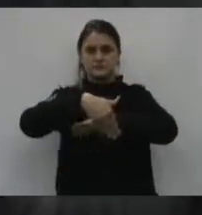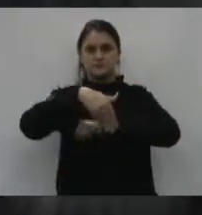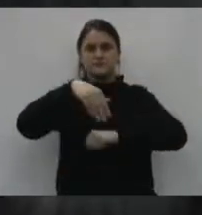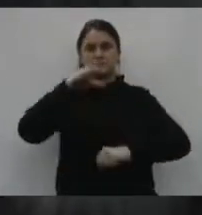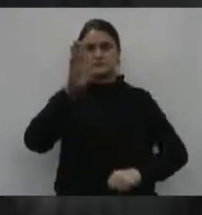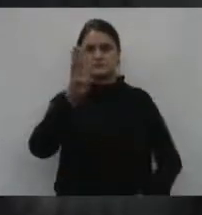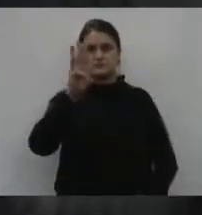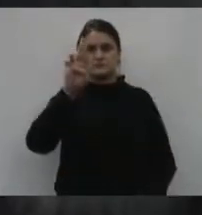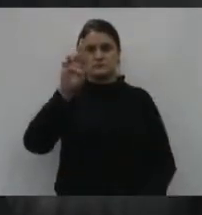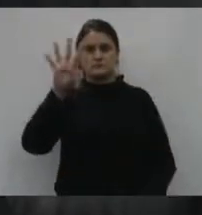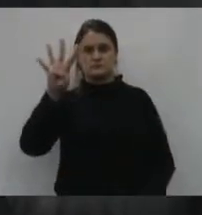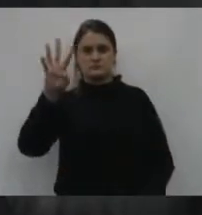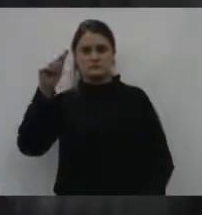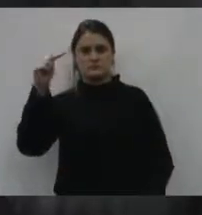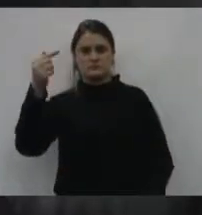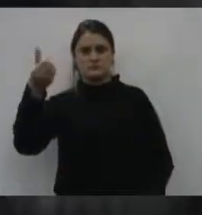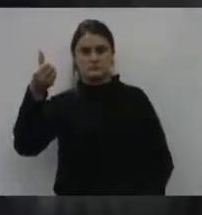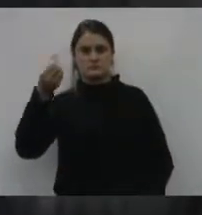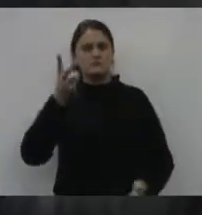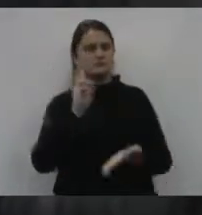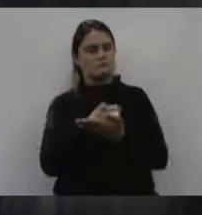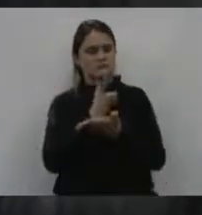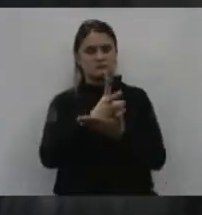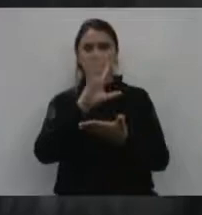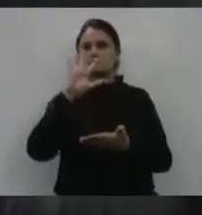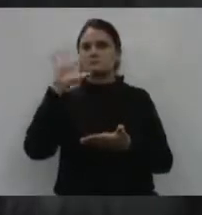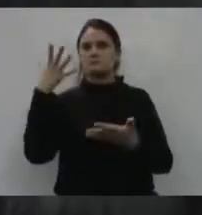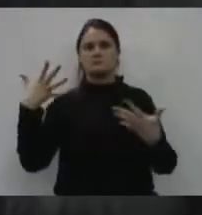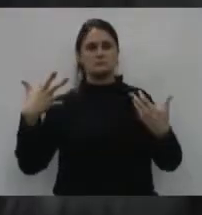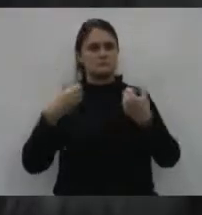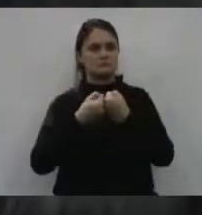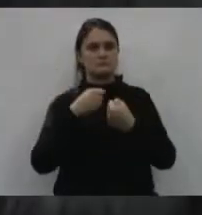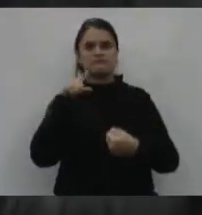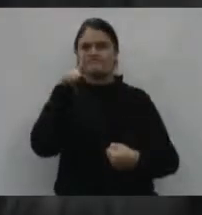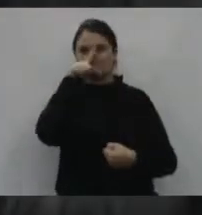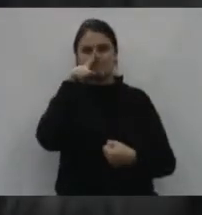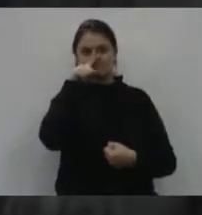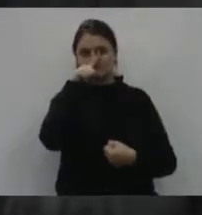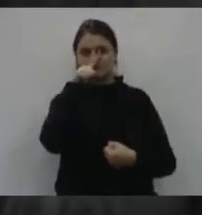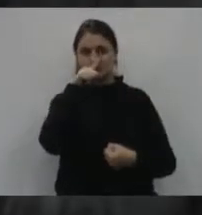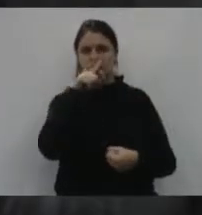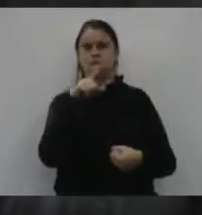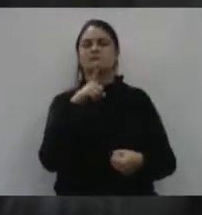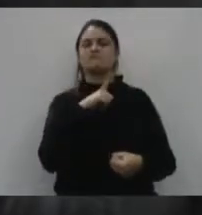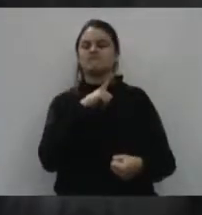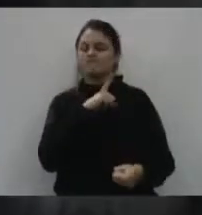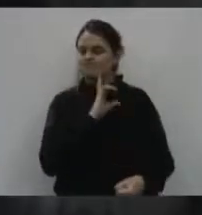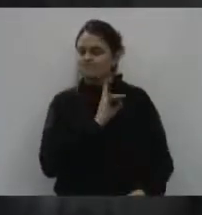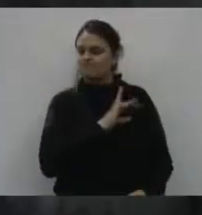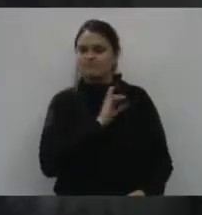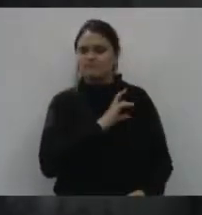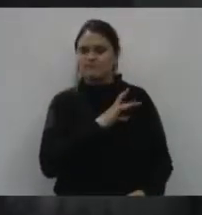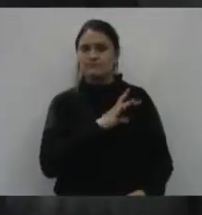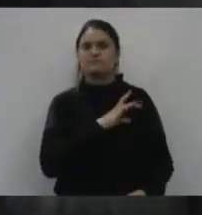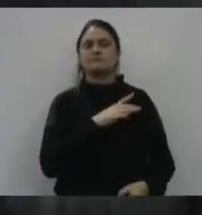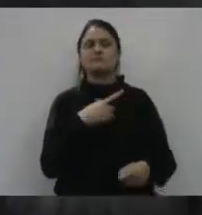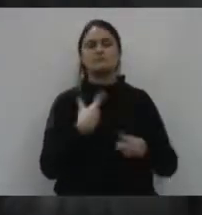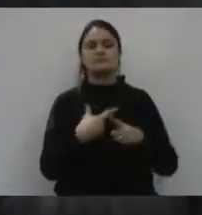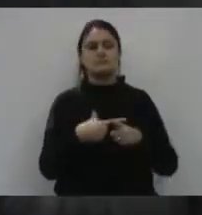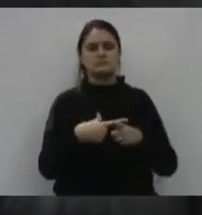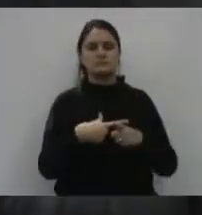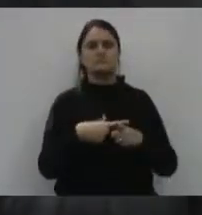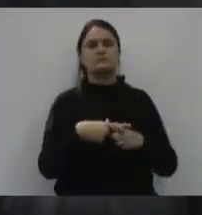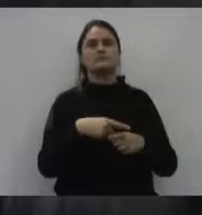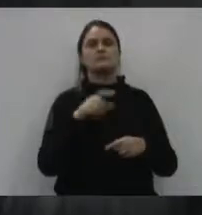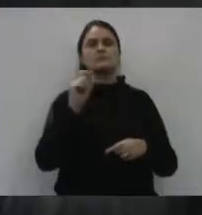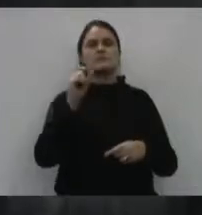matando nossa população da região e dos que passam por aqui. É o trecho temido por qualquer brasileiro que atravessar nesse